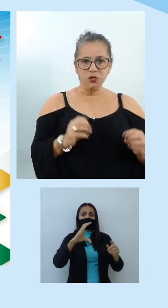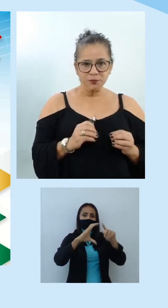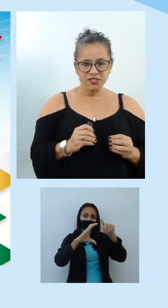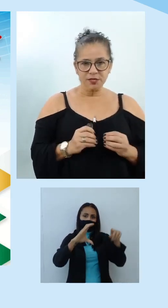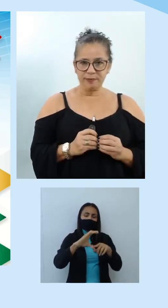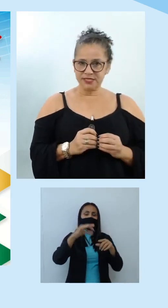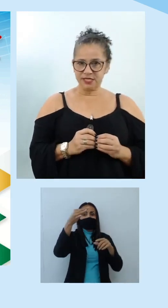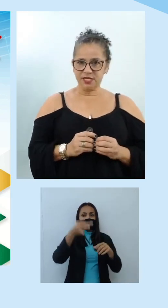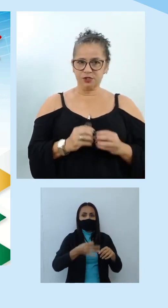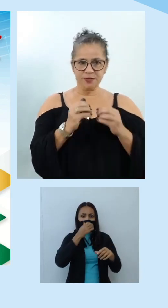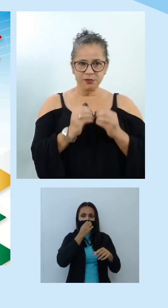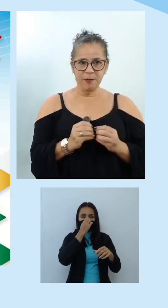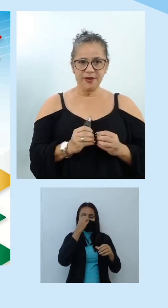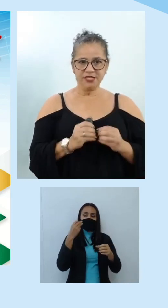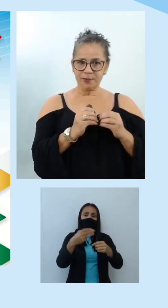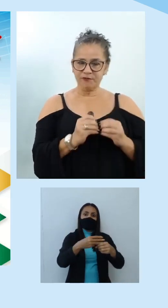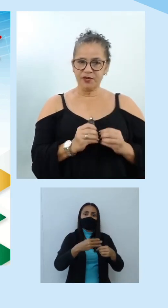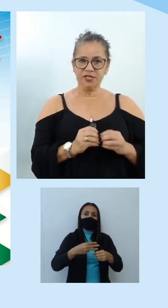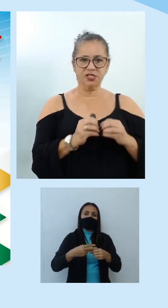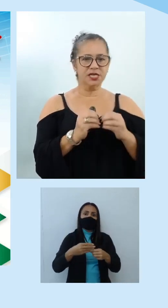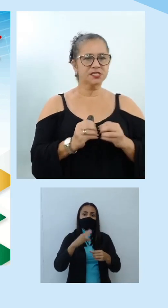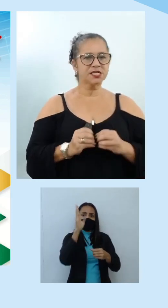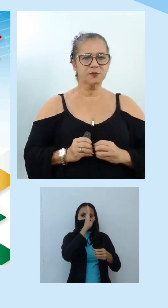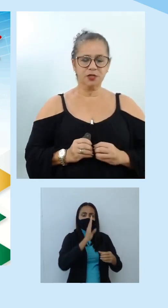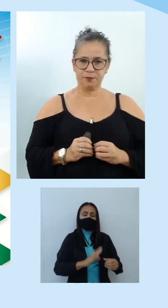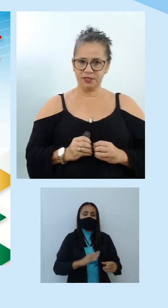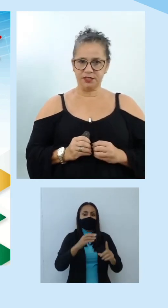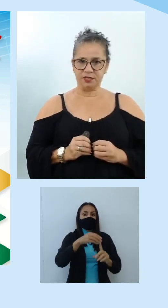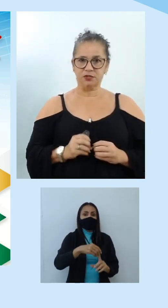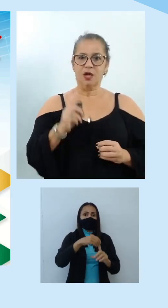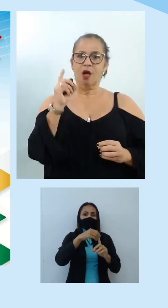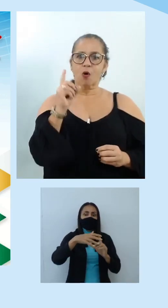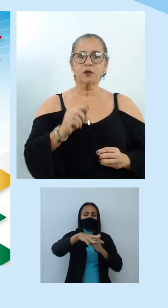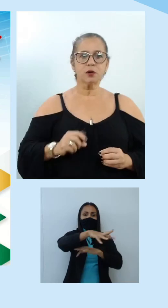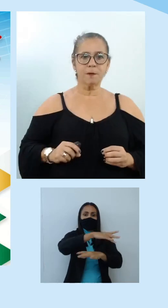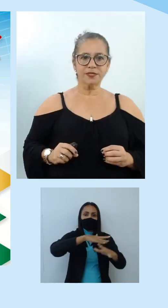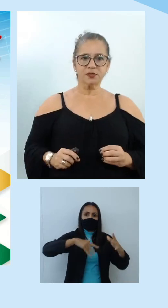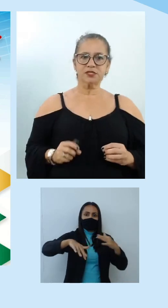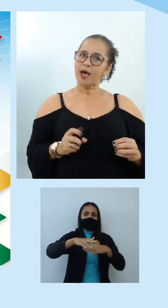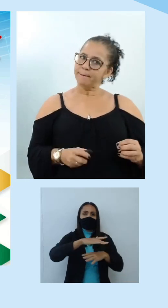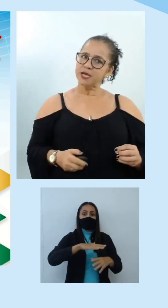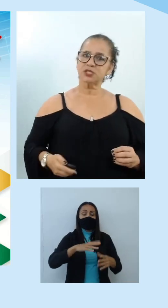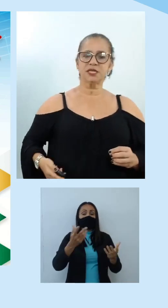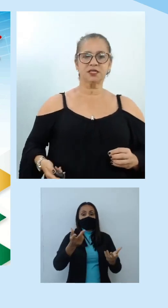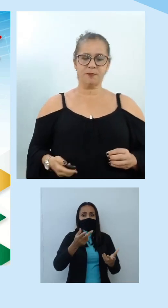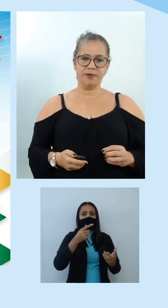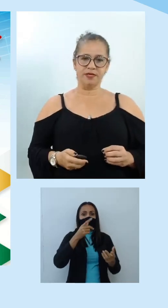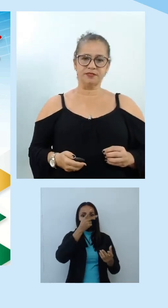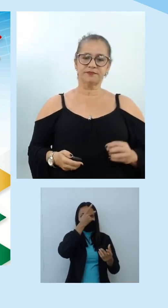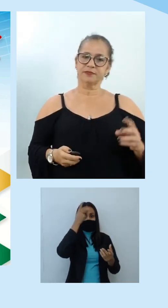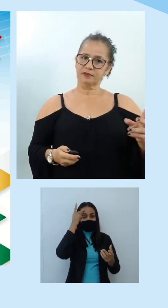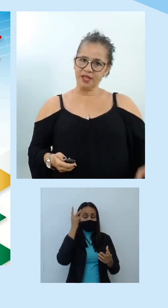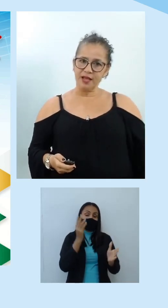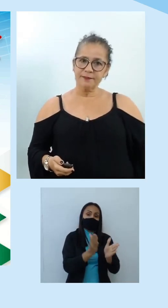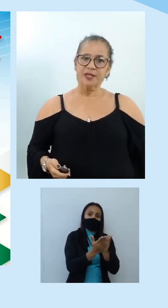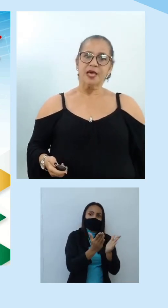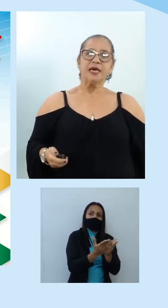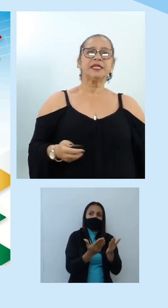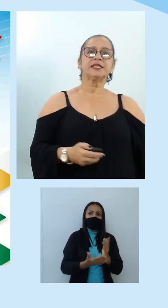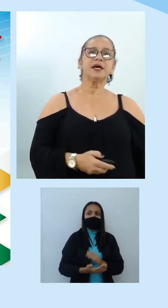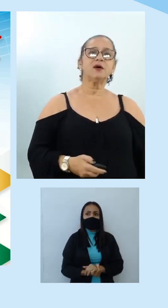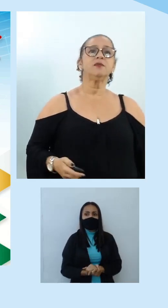amores, todos os municípios brasileiros, principalmente a periferia de grandes centros metropolitanos, contam com pessoas abaixo da linha da pobreza,